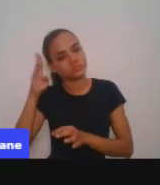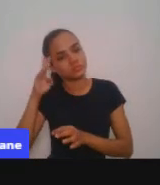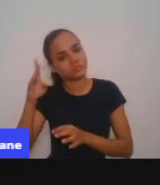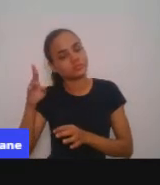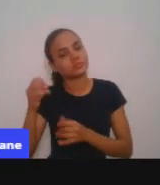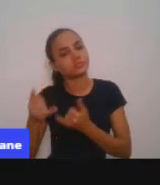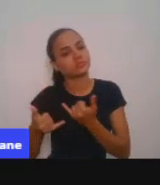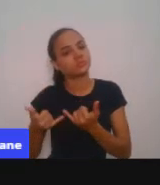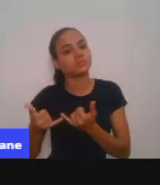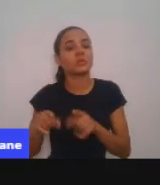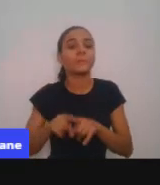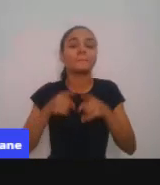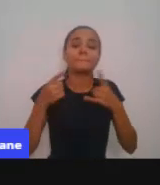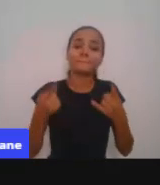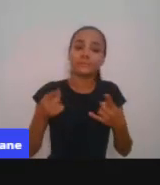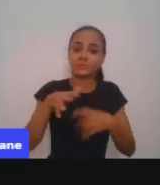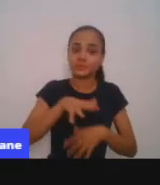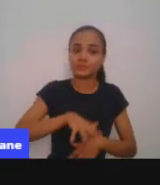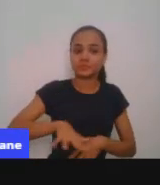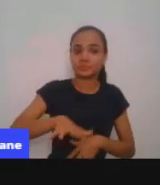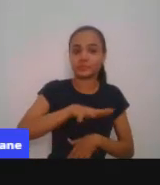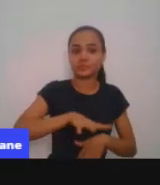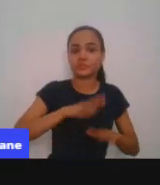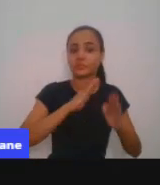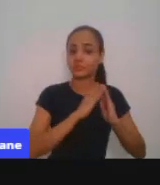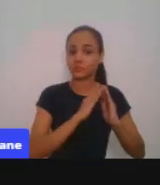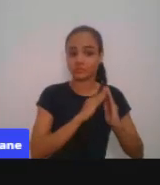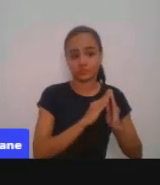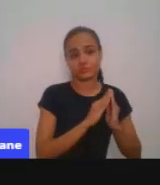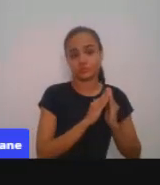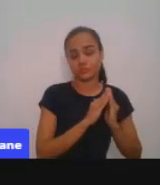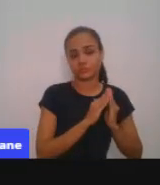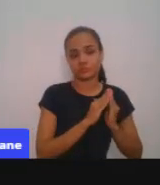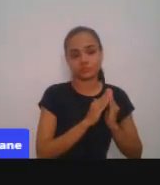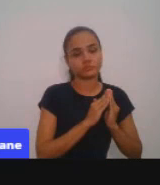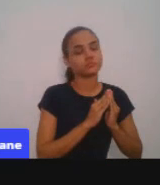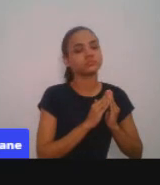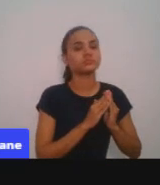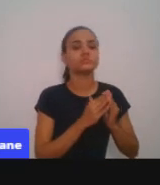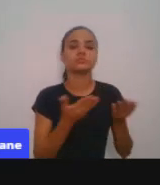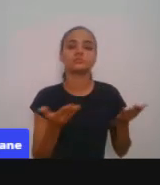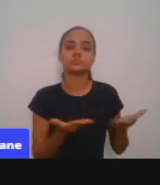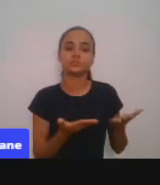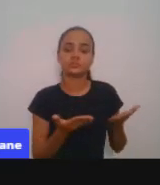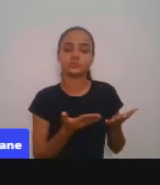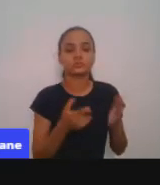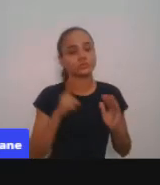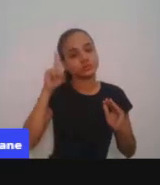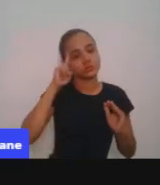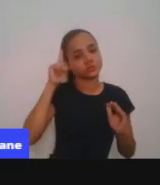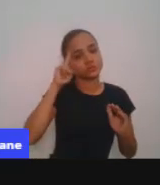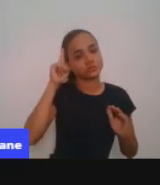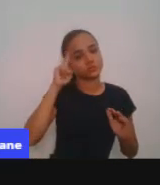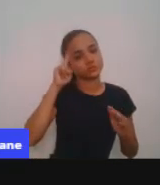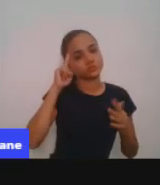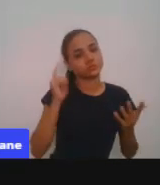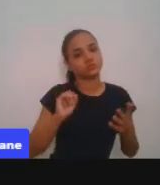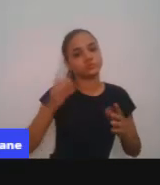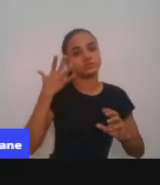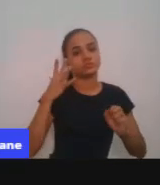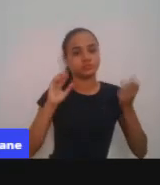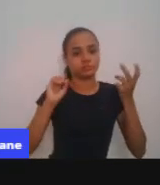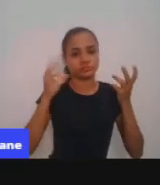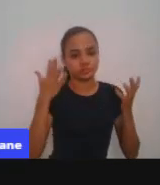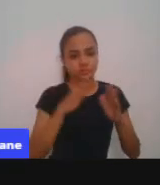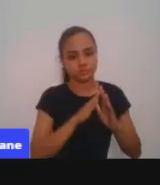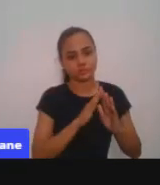são espaços domésticos, né? As situações são situações cotidianas dessa família, não são situações